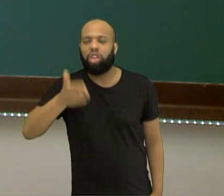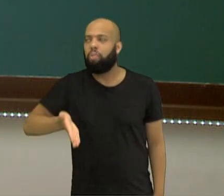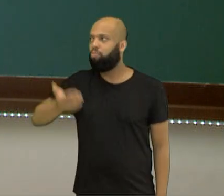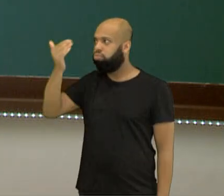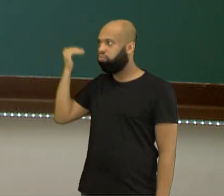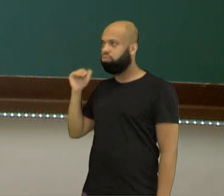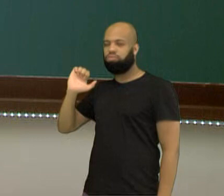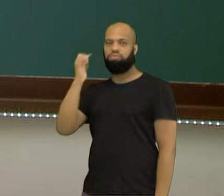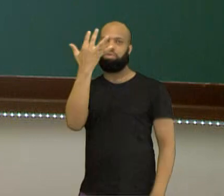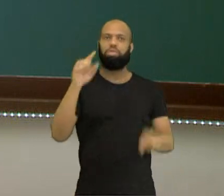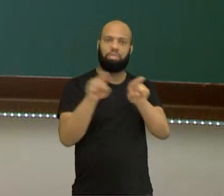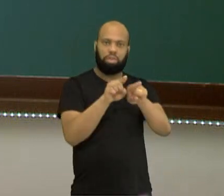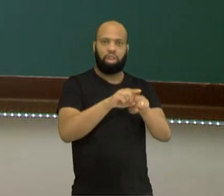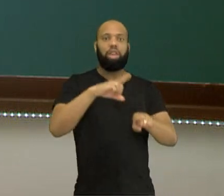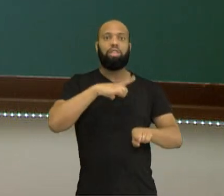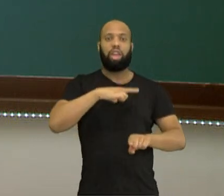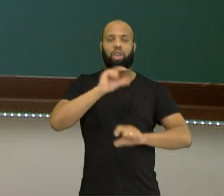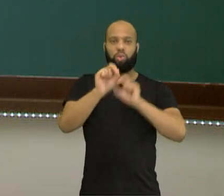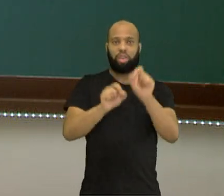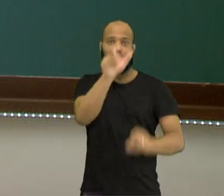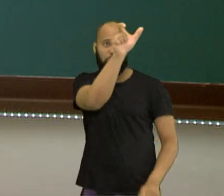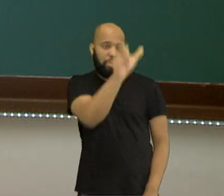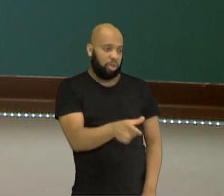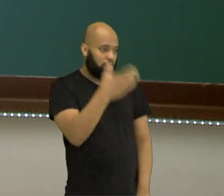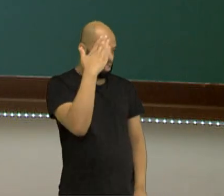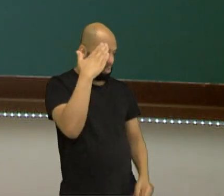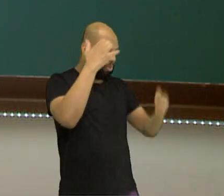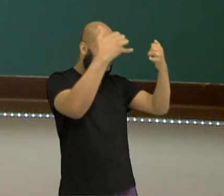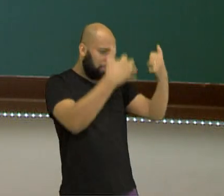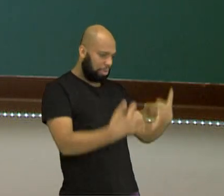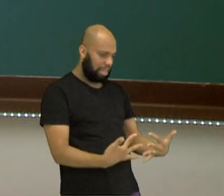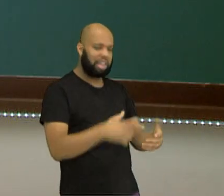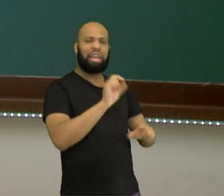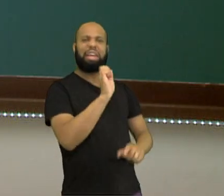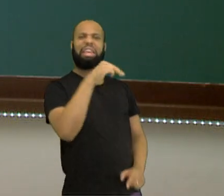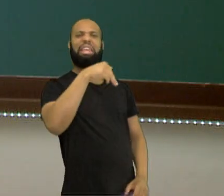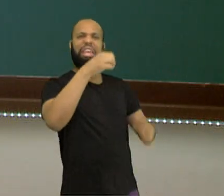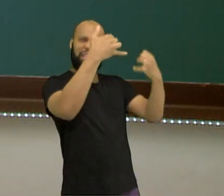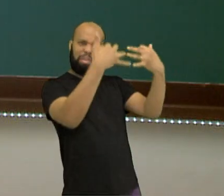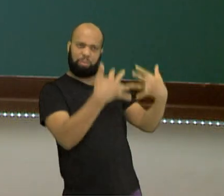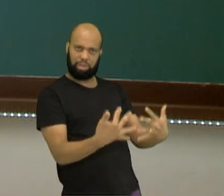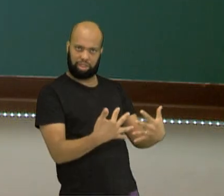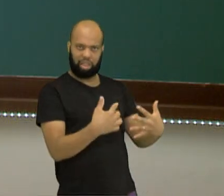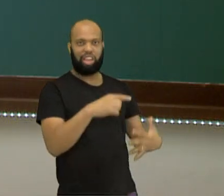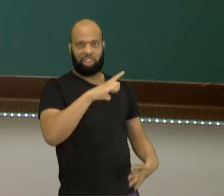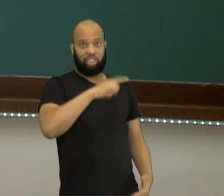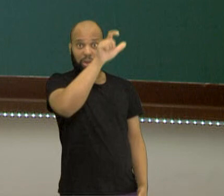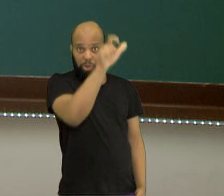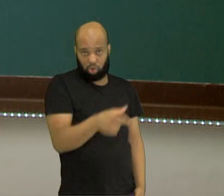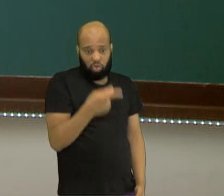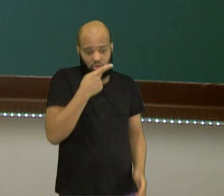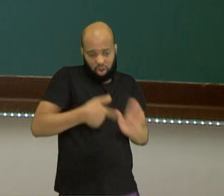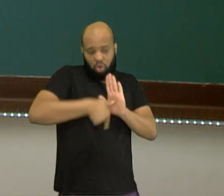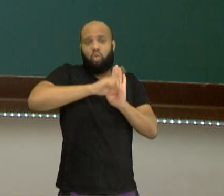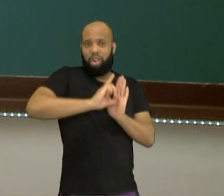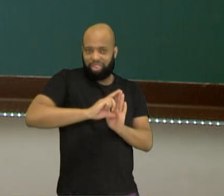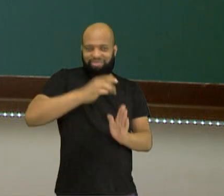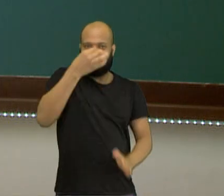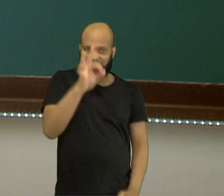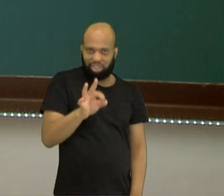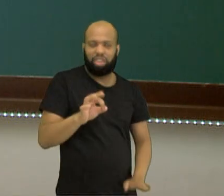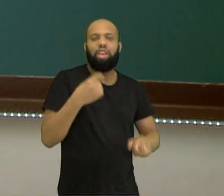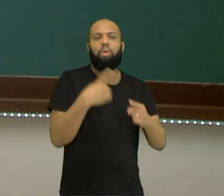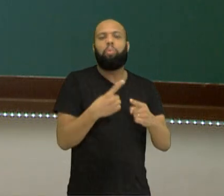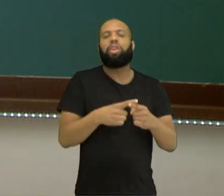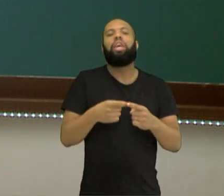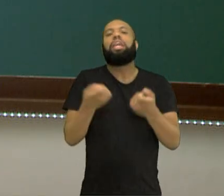pouco? Fulano até isso. Explica. Explica quem? Quem falou anteriormente. Eu não